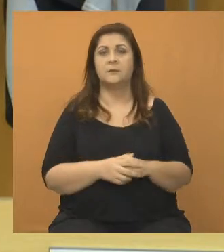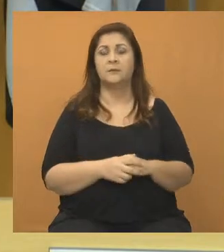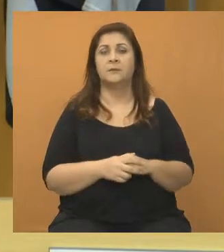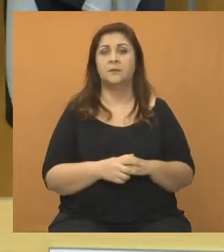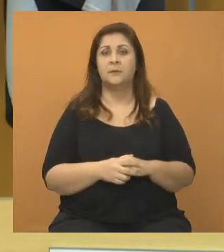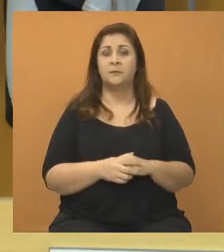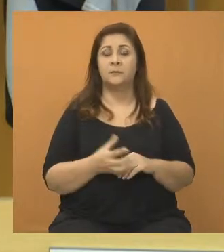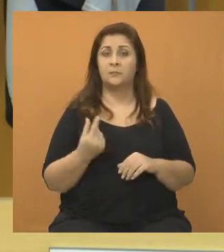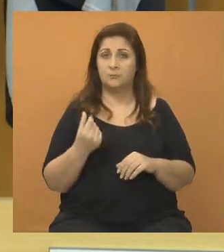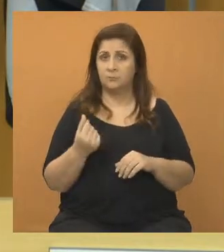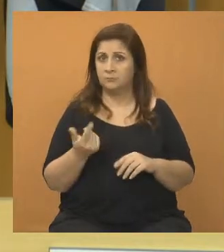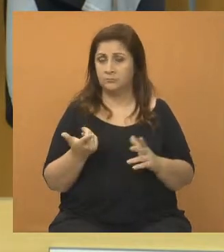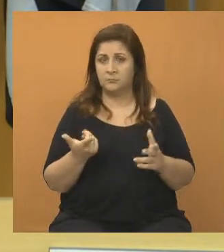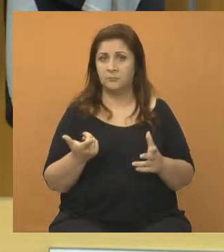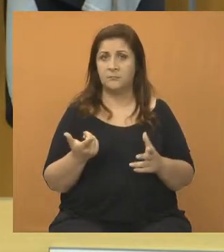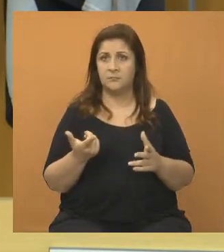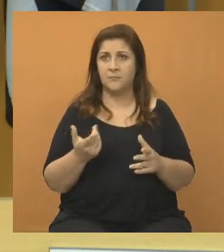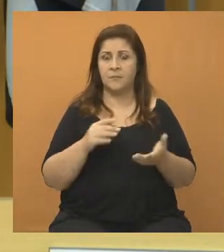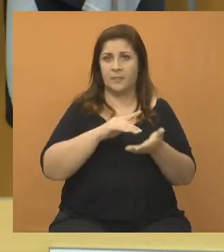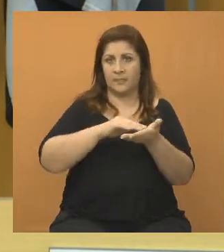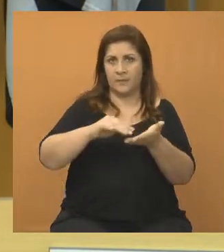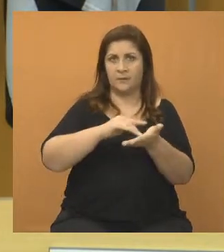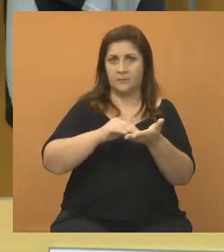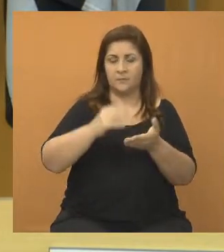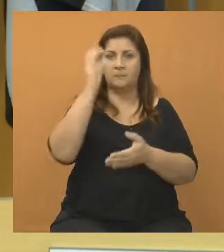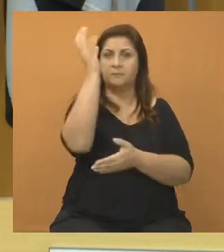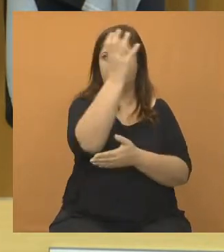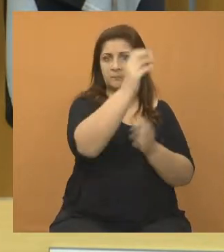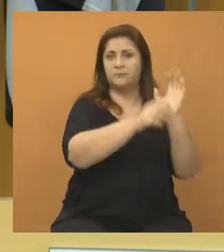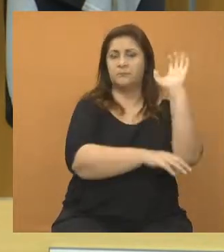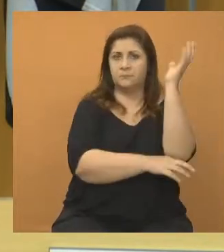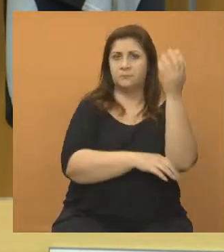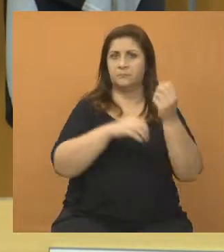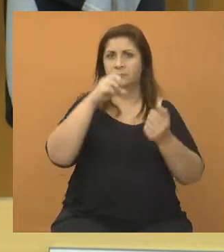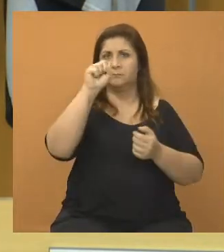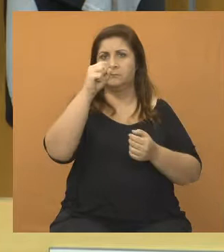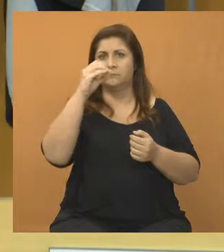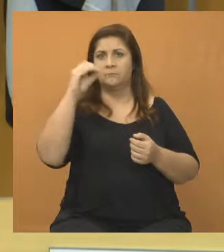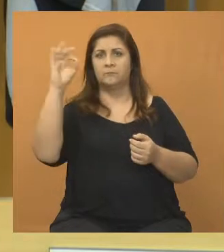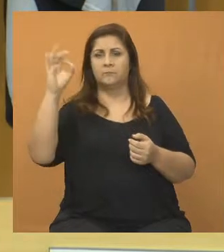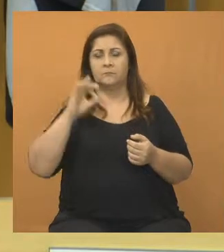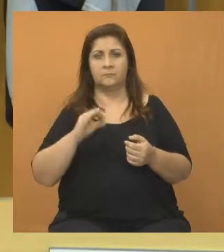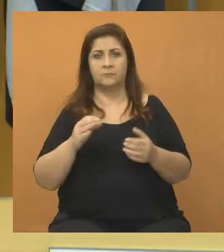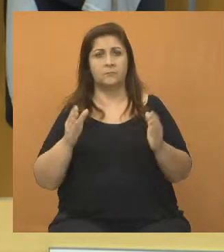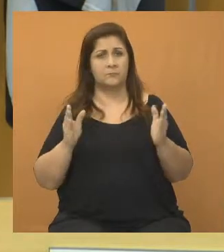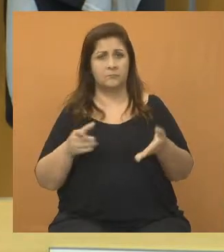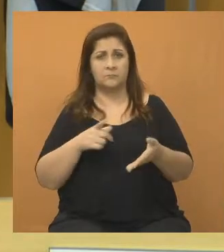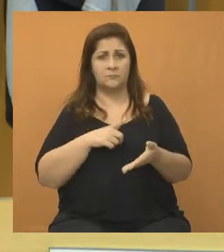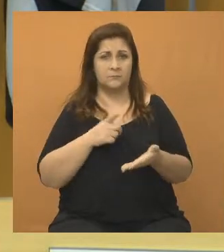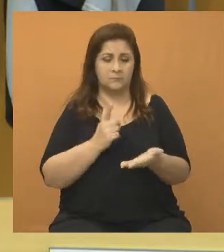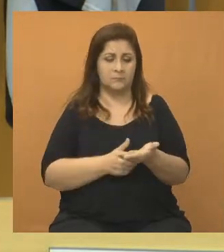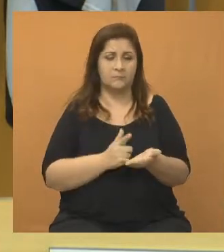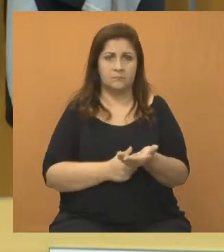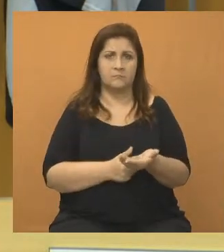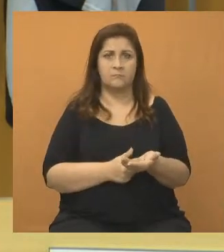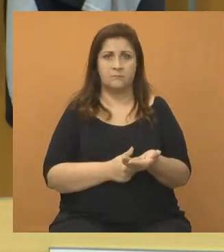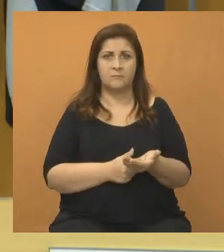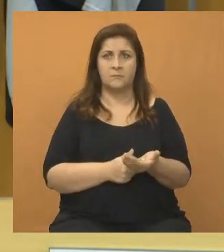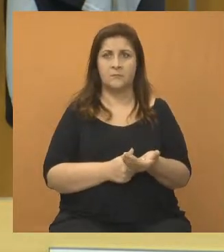parte do orçamento da Secretaria de Meio Ambiente, algo em torno de 80%, está consumido nesse contrato. Você tem um